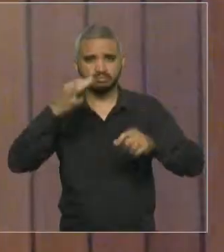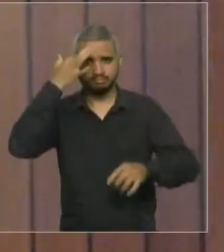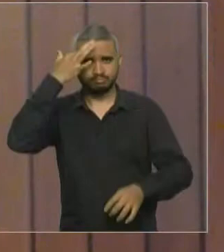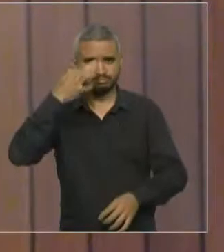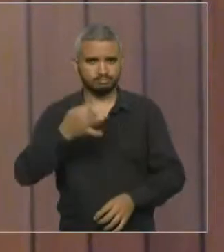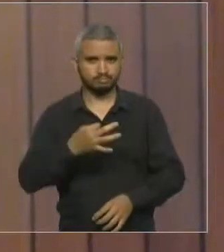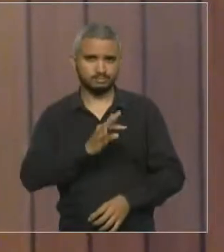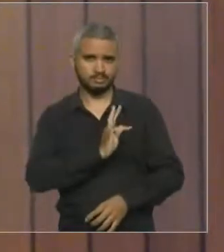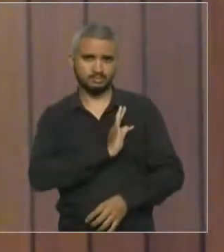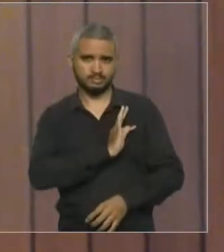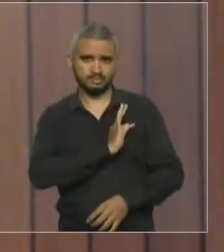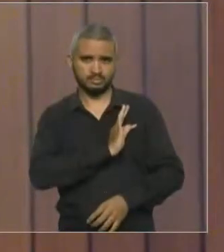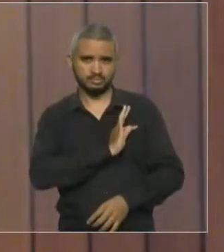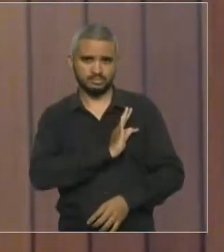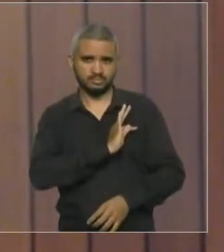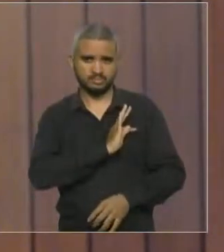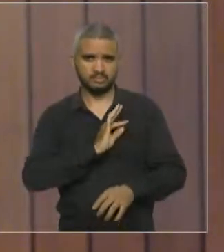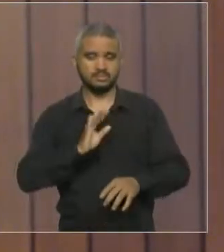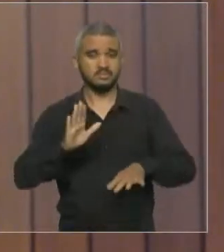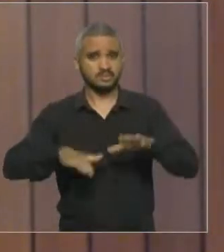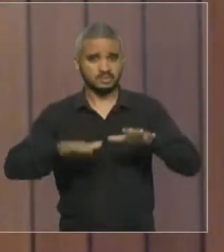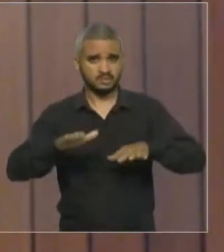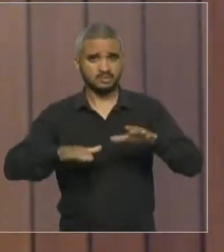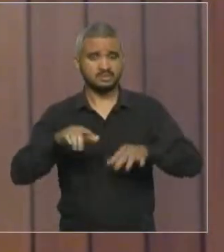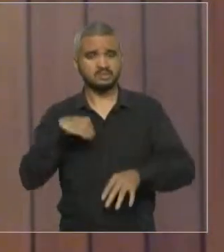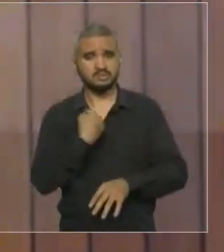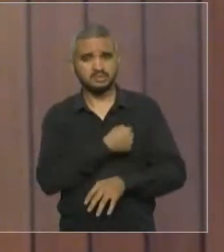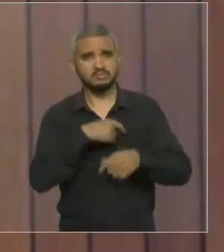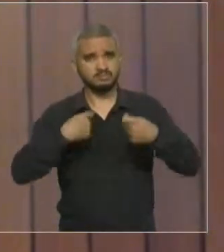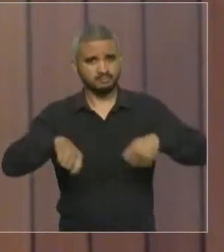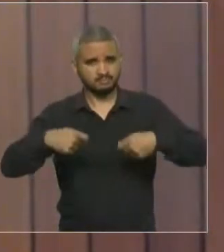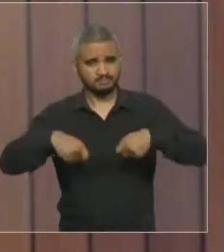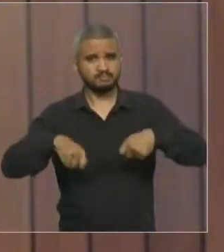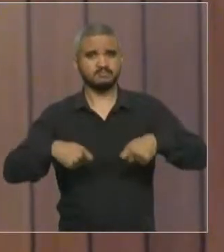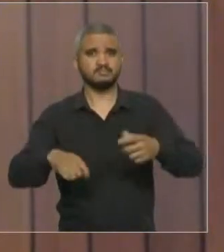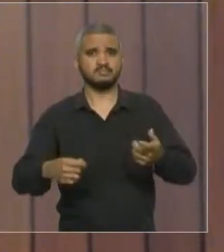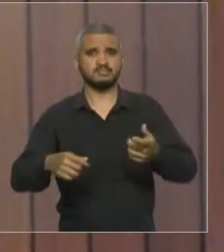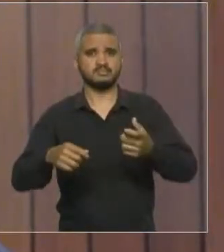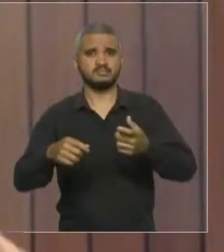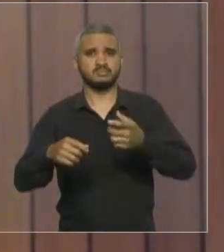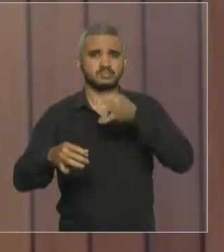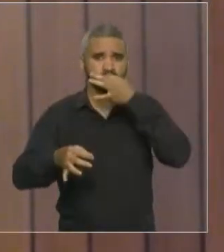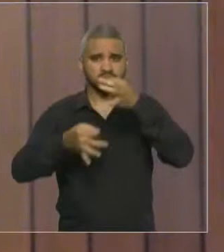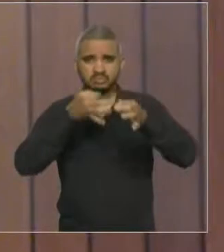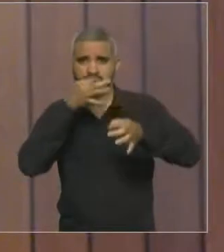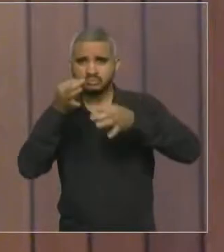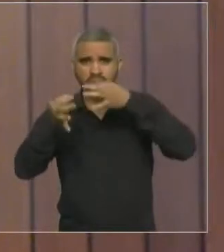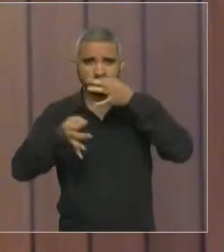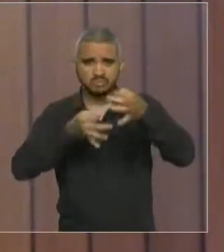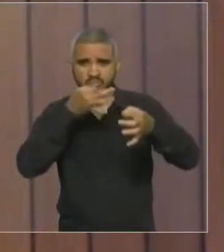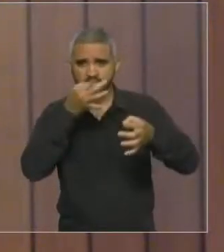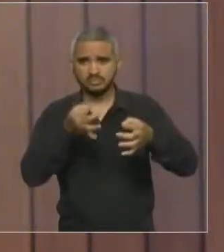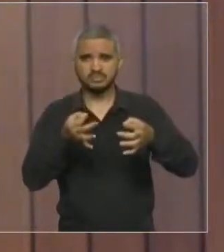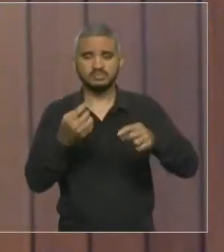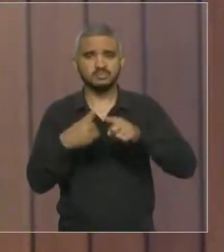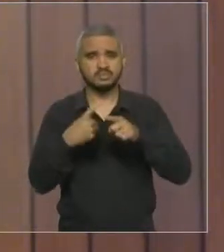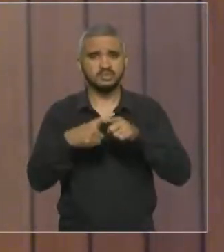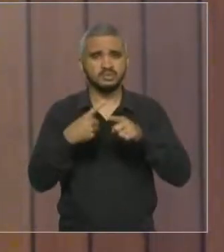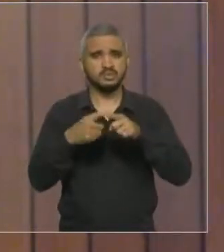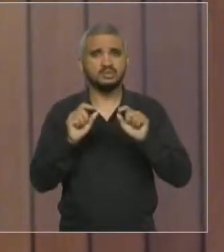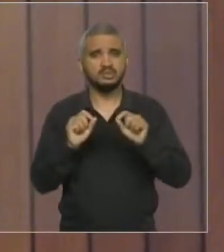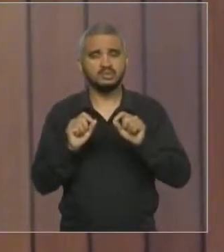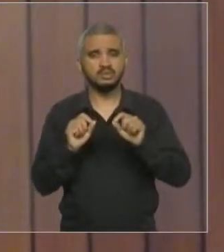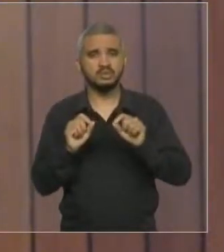pede isso nas nossas discussões principalmente quando a gente tenta colocar questões técnicas com viés político isso é extremamente